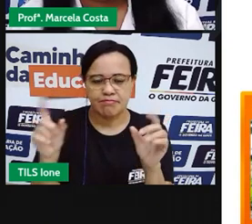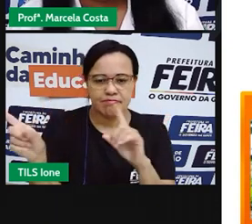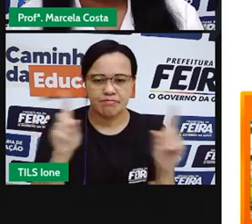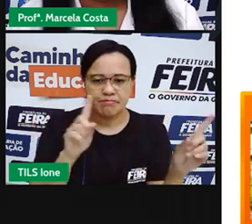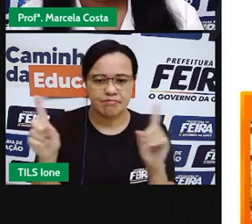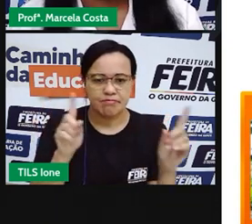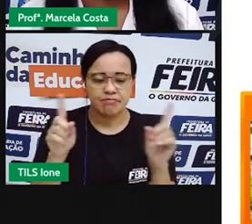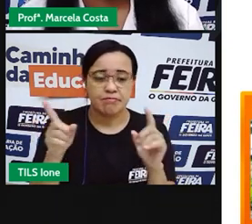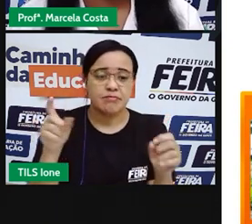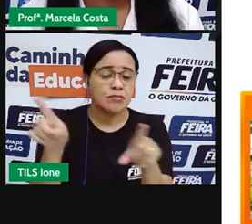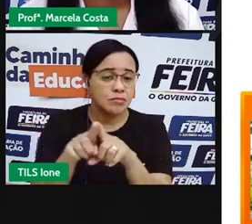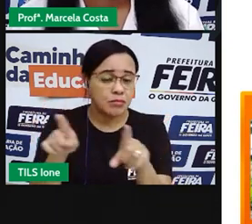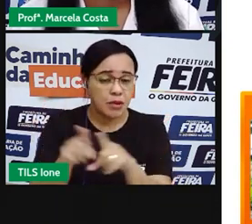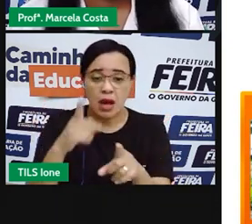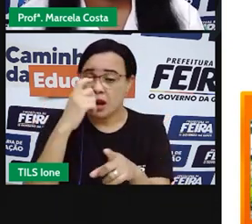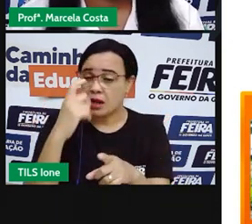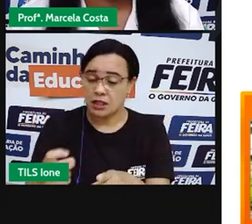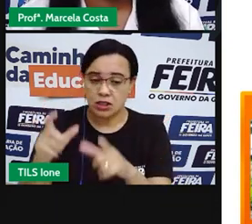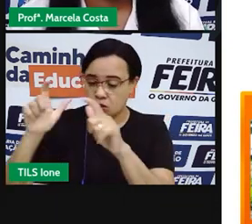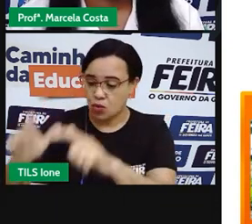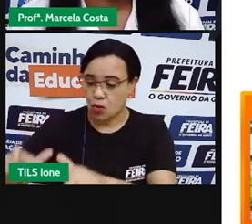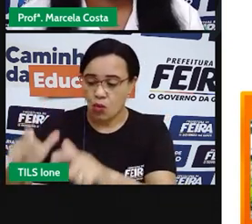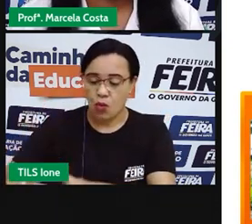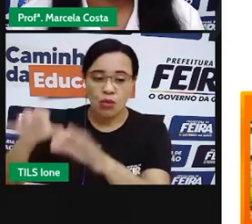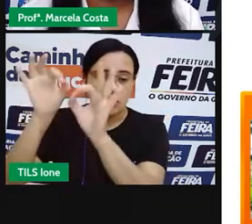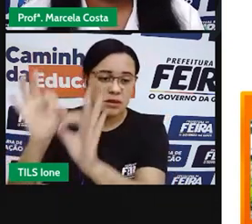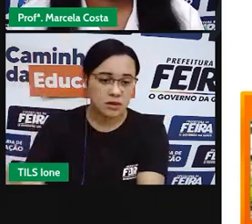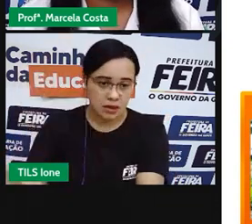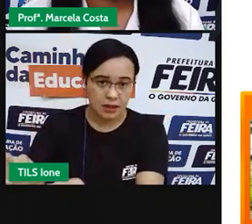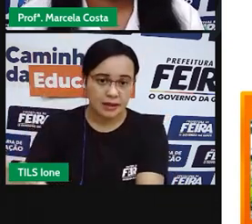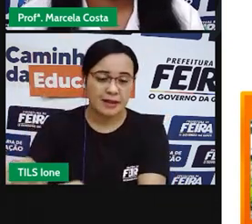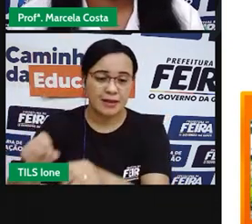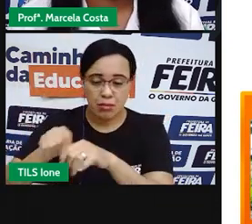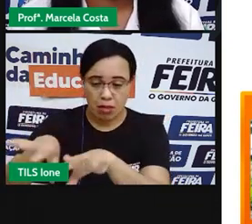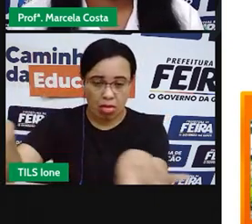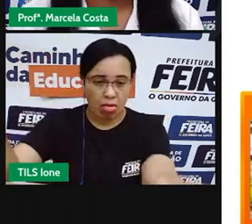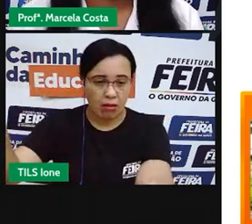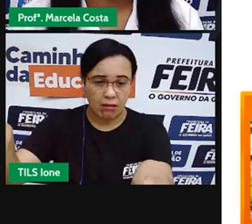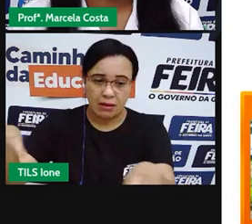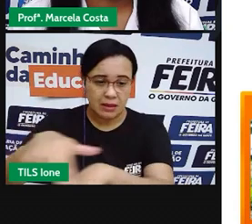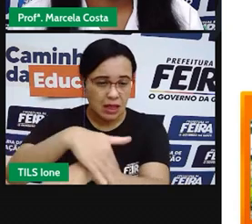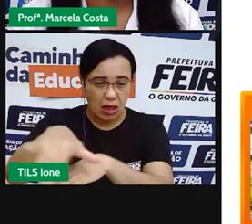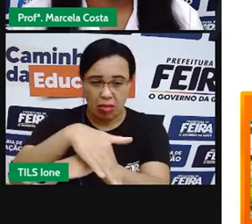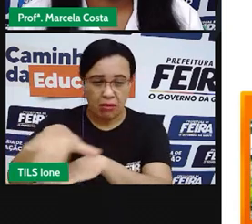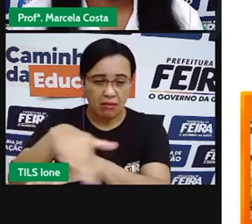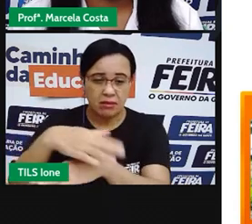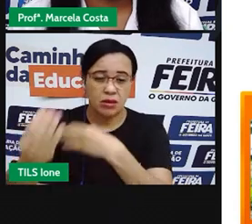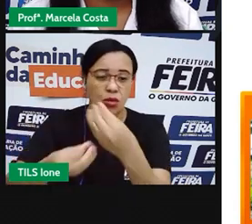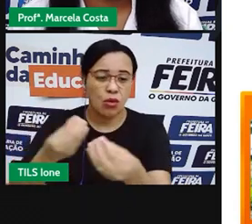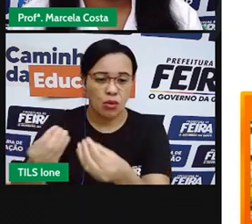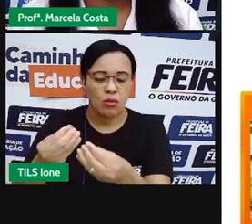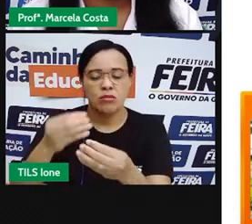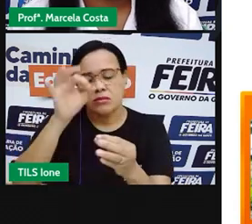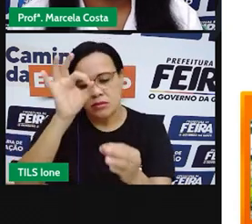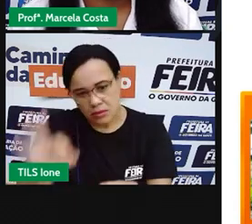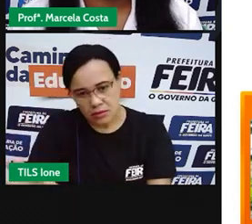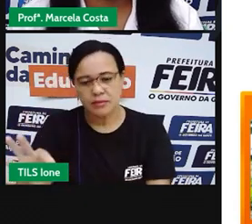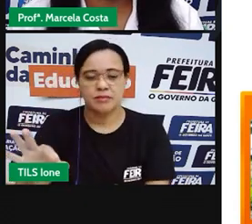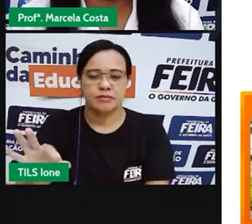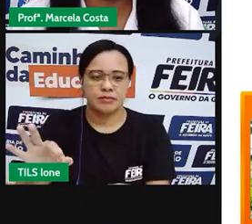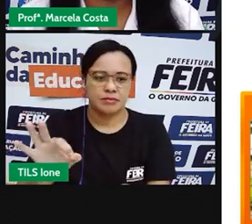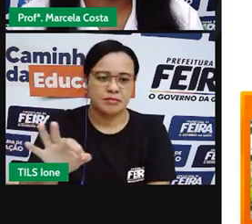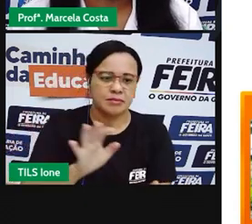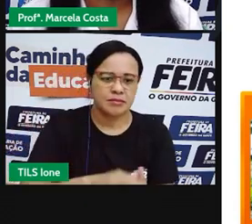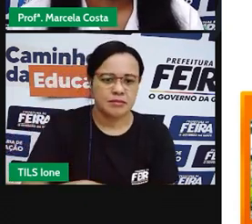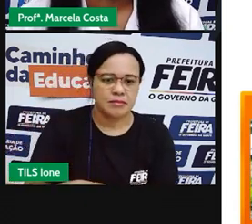Jogar lixo na lixeira, né? Certinho, sem espalhar pela rua. É um comportamento correto.